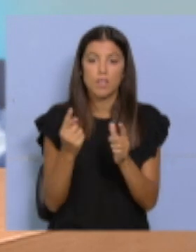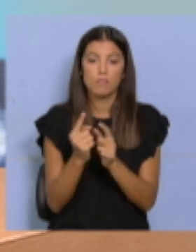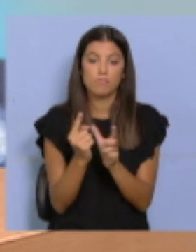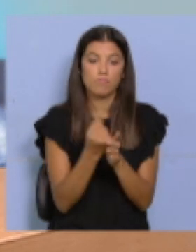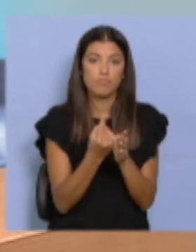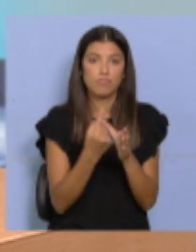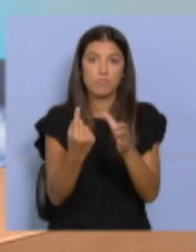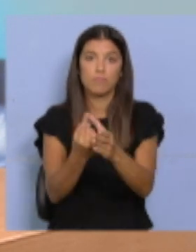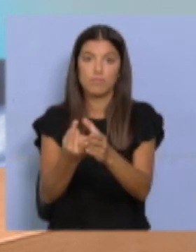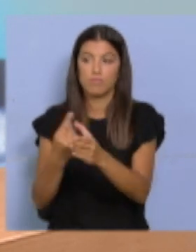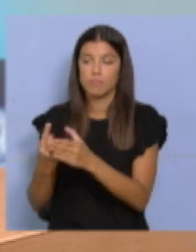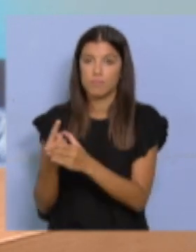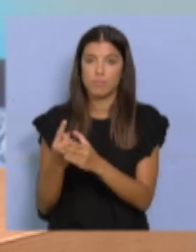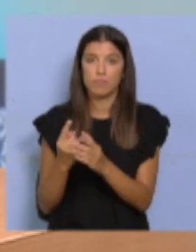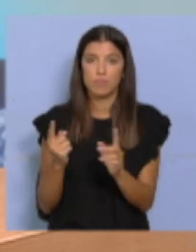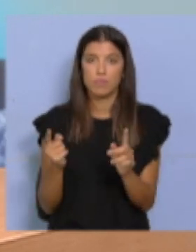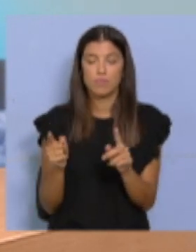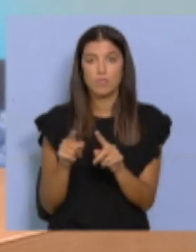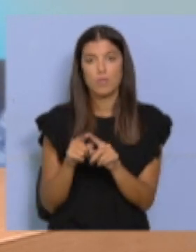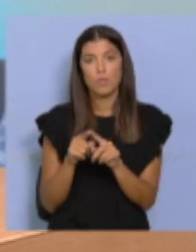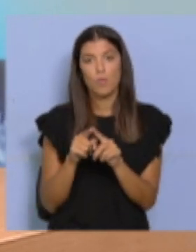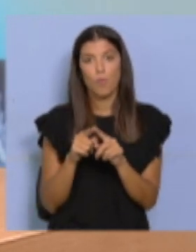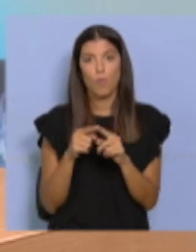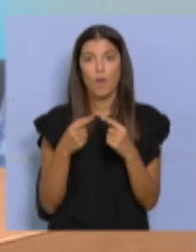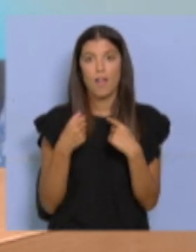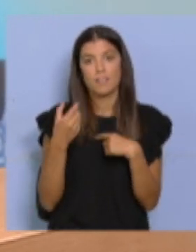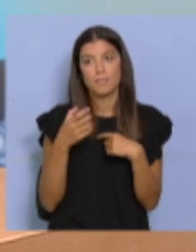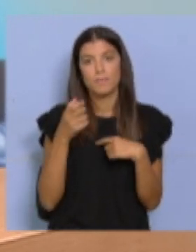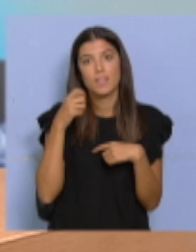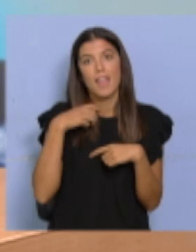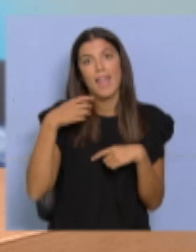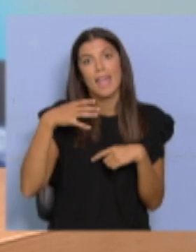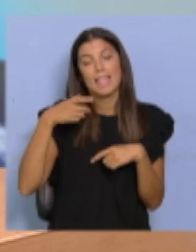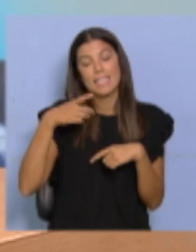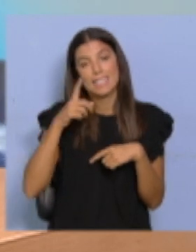conseguiam enfim, levar a sua a melhor e conseguiam